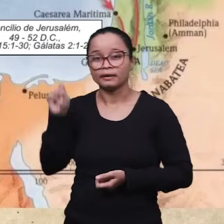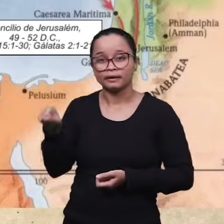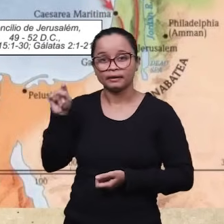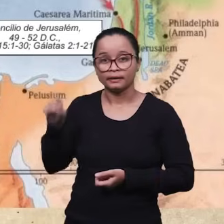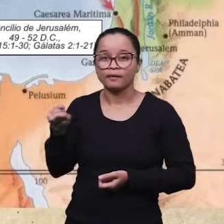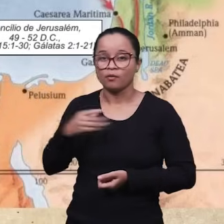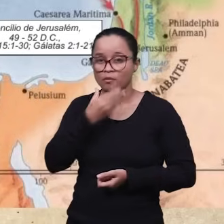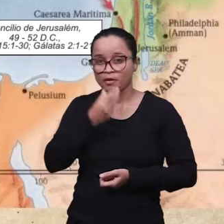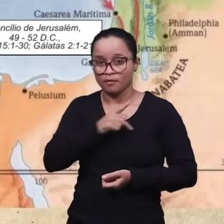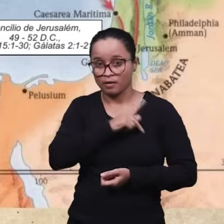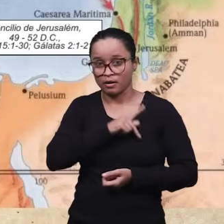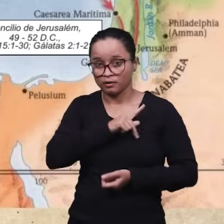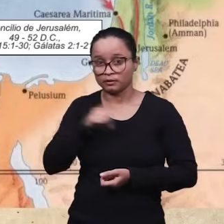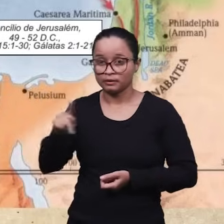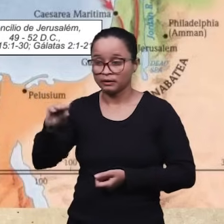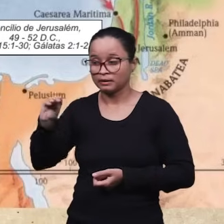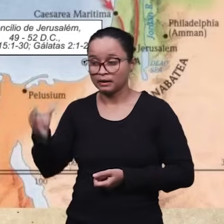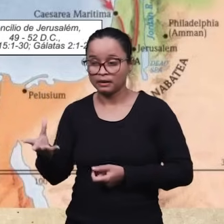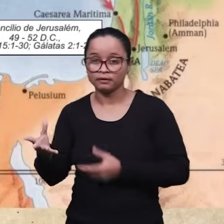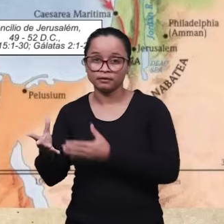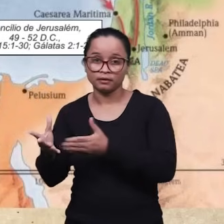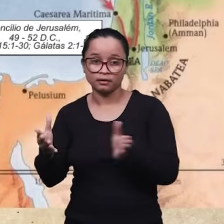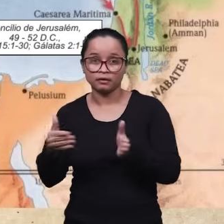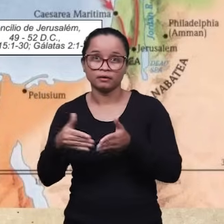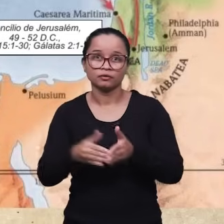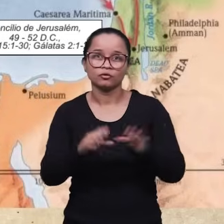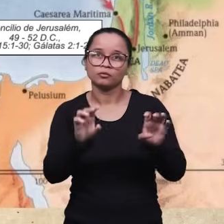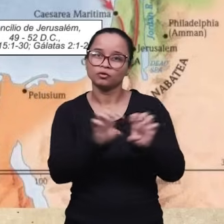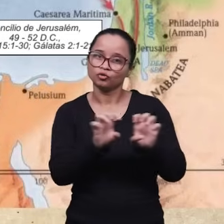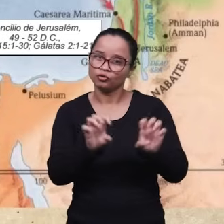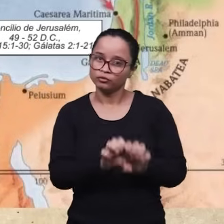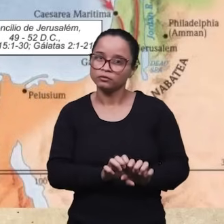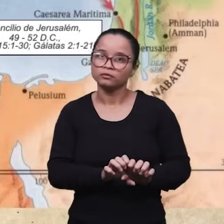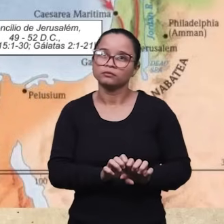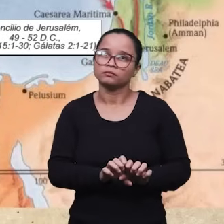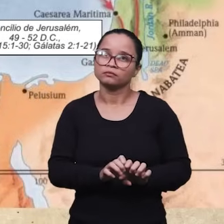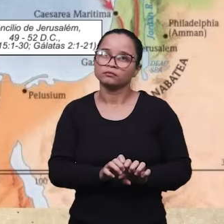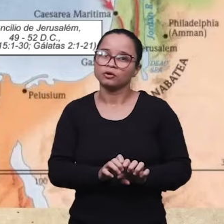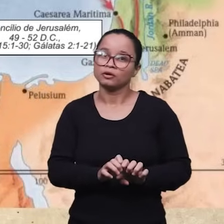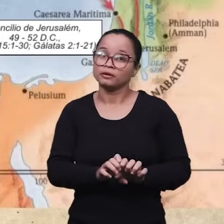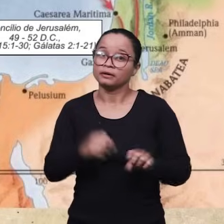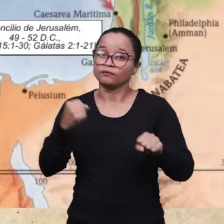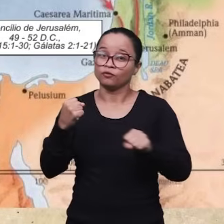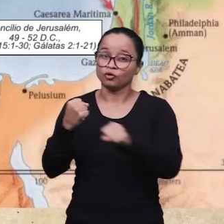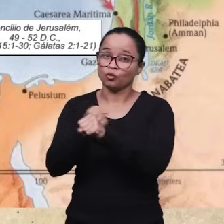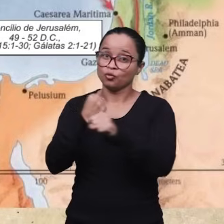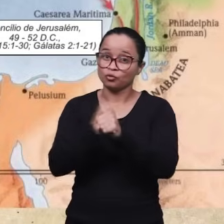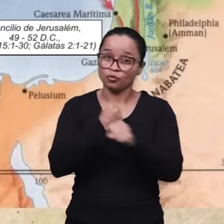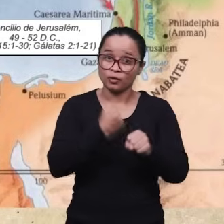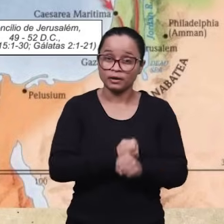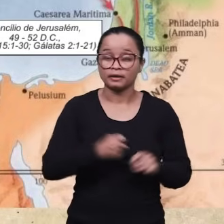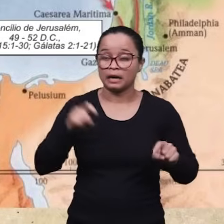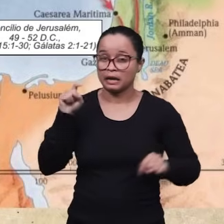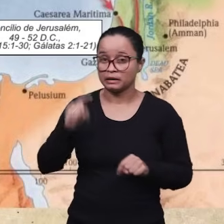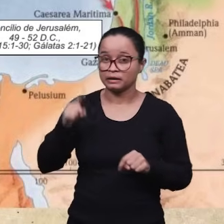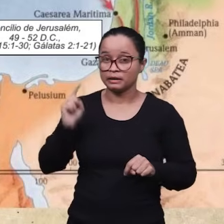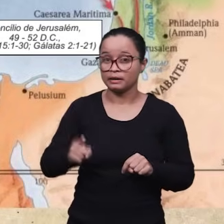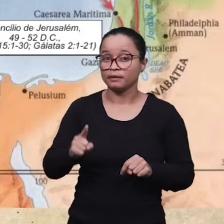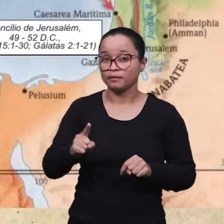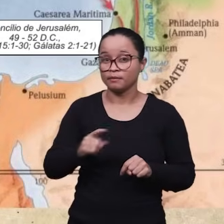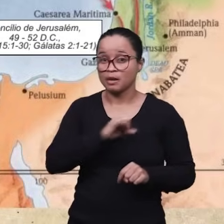Ásia, ou seja, um porto, né, uma estrutura feita pelo Império Romano. E no outro